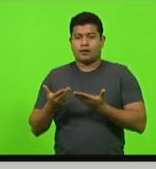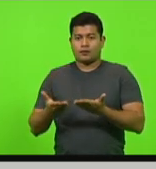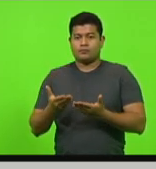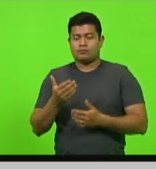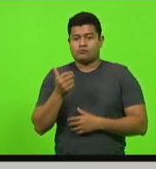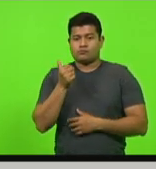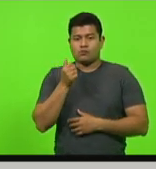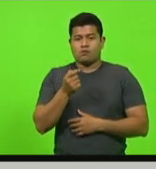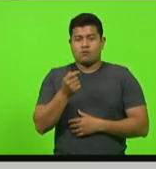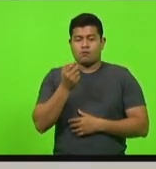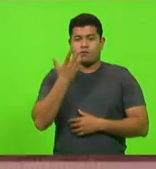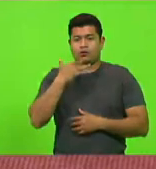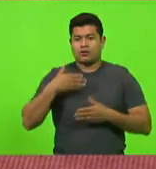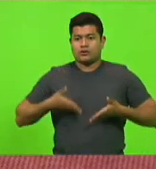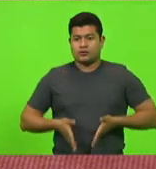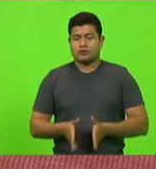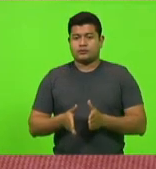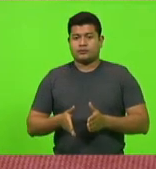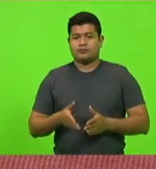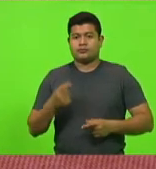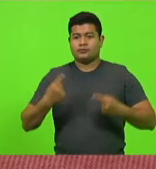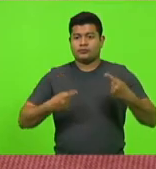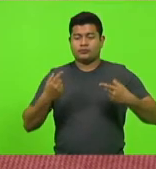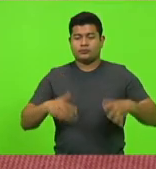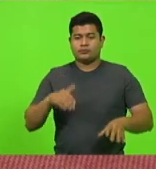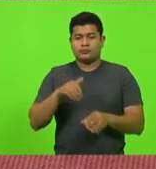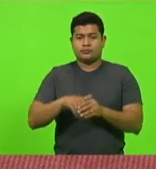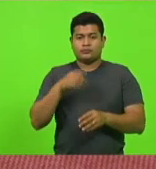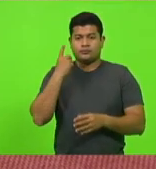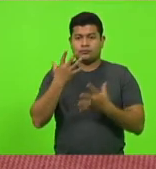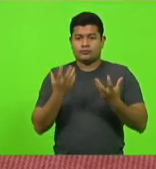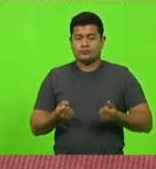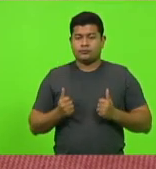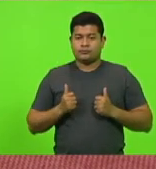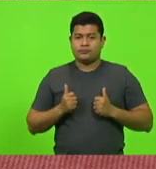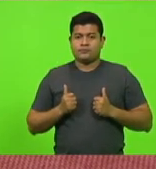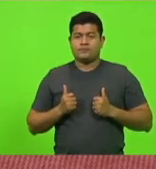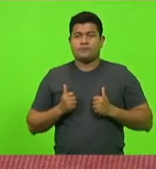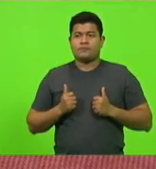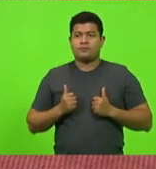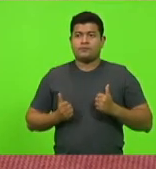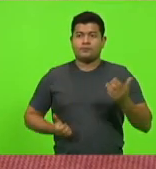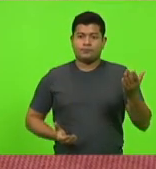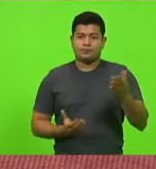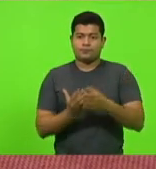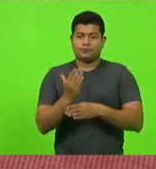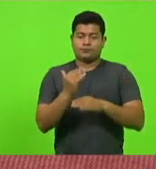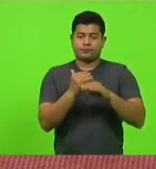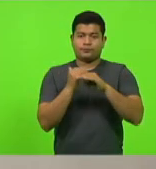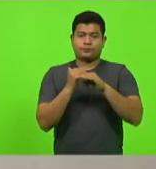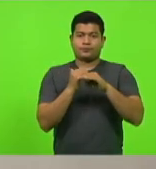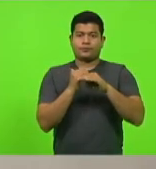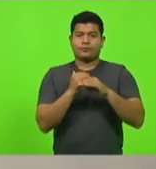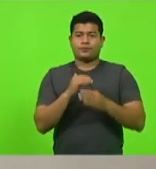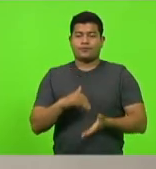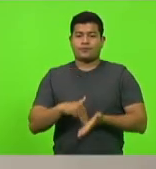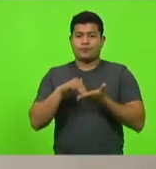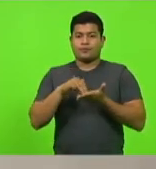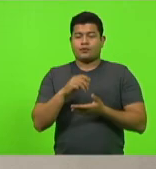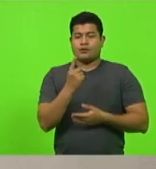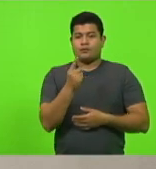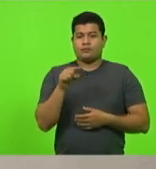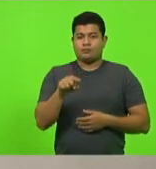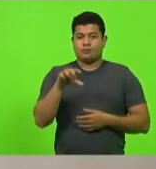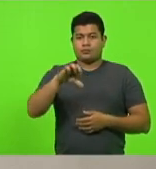discussão. Não havendo quem queira discutir, em votação. Deputados que aprovam, permaneçam como se encontram. Aprovado por unanimidade. Moção